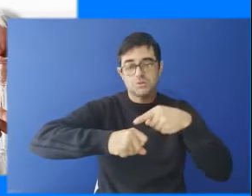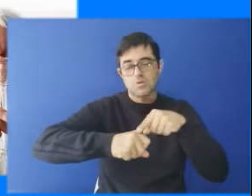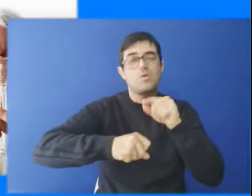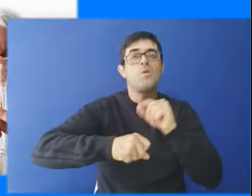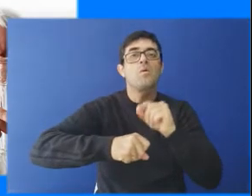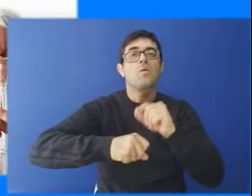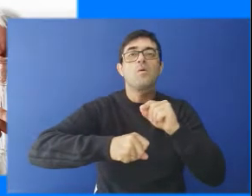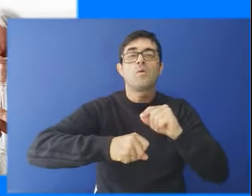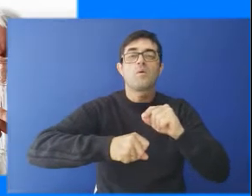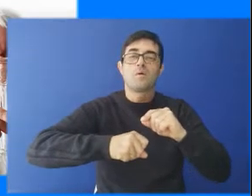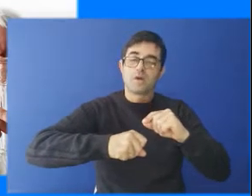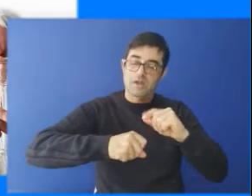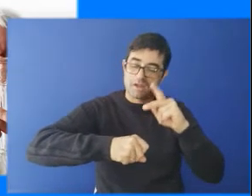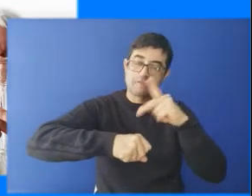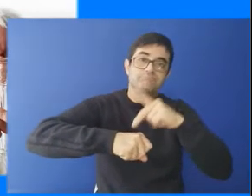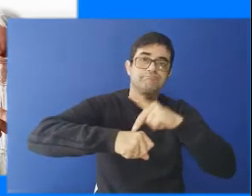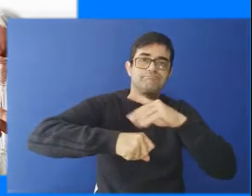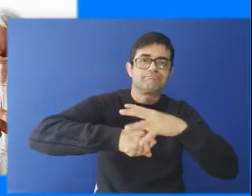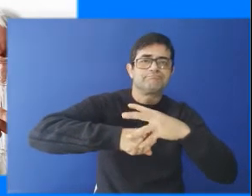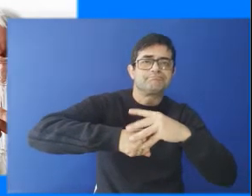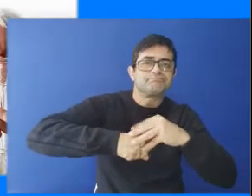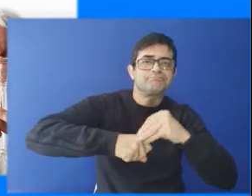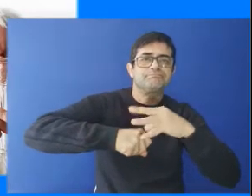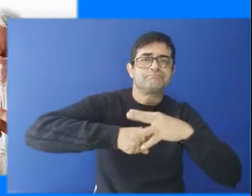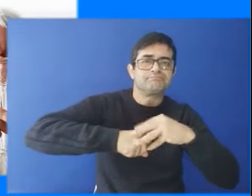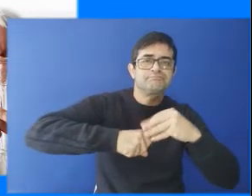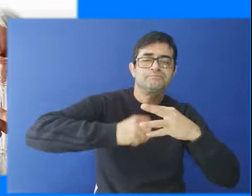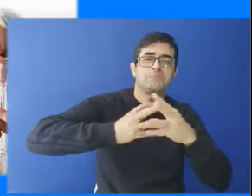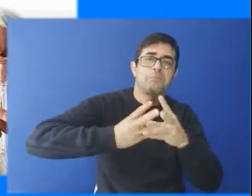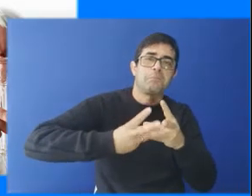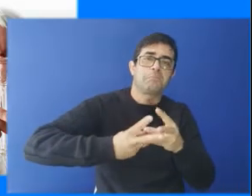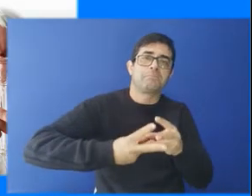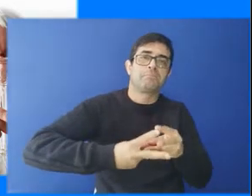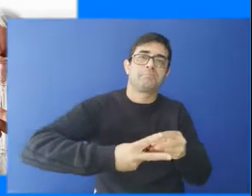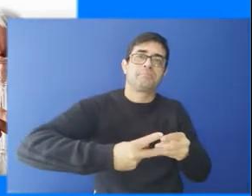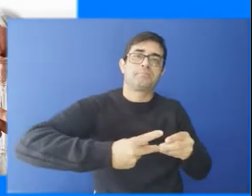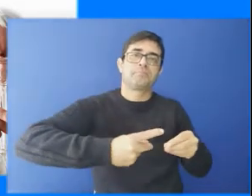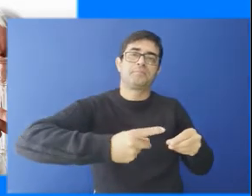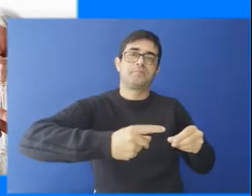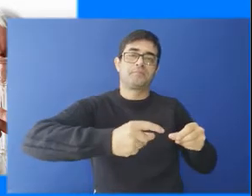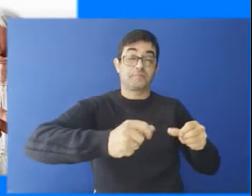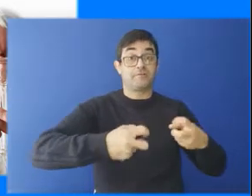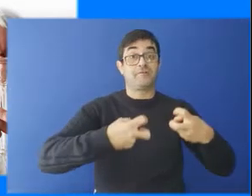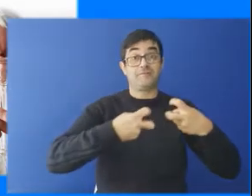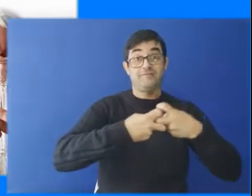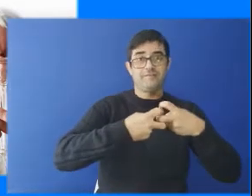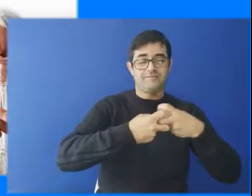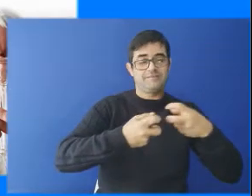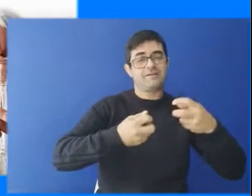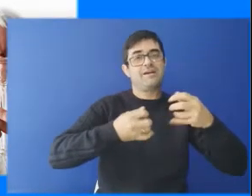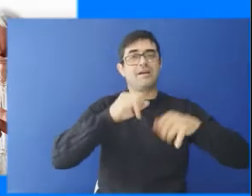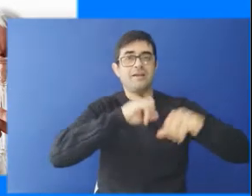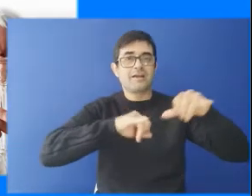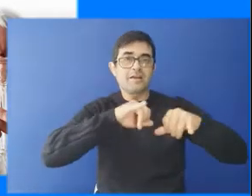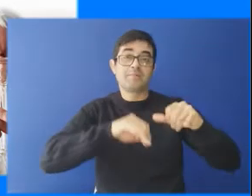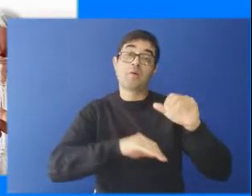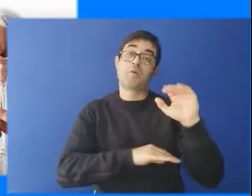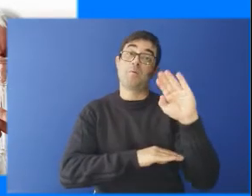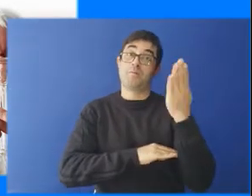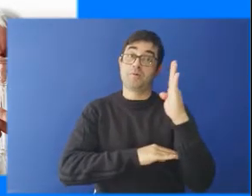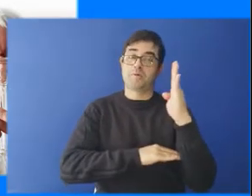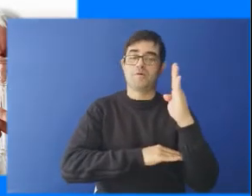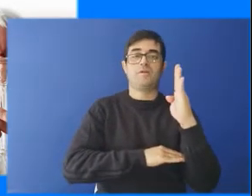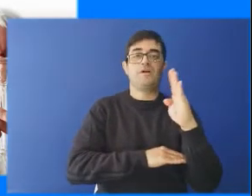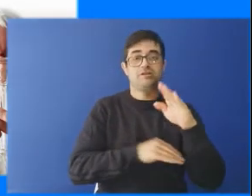químicas presentes ali, que também vão reagindo com a rocha original, desgastando essa rocha por ação, então,